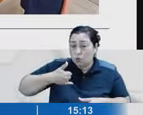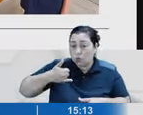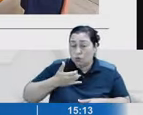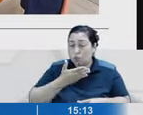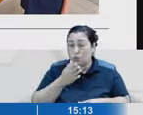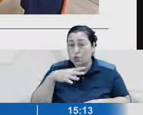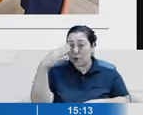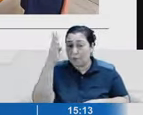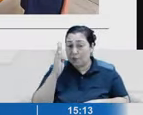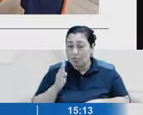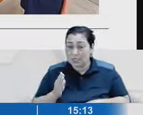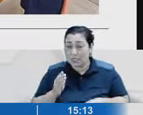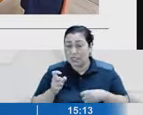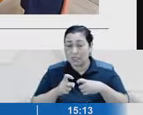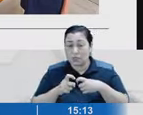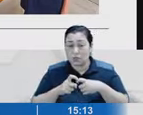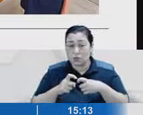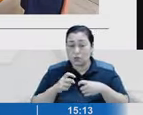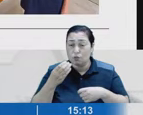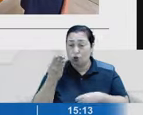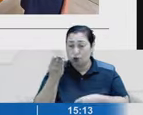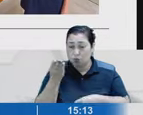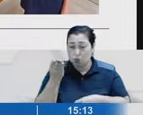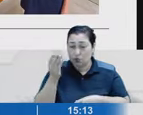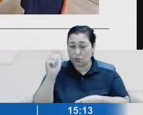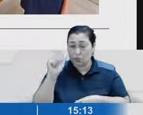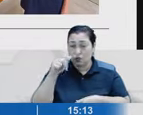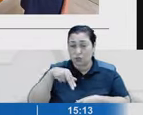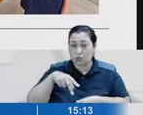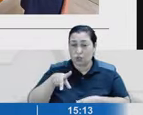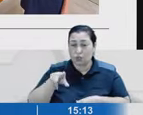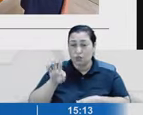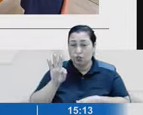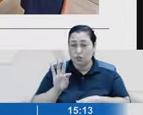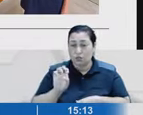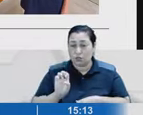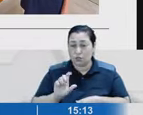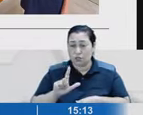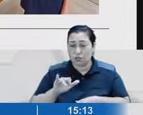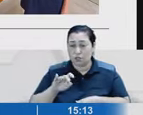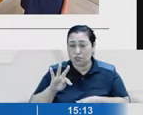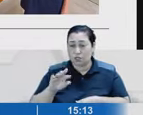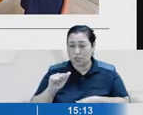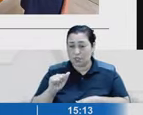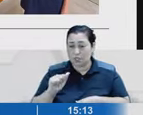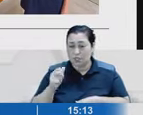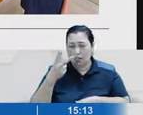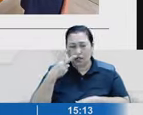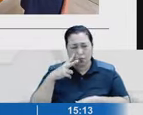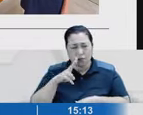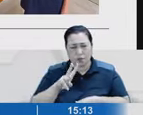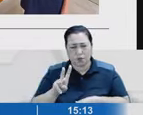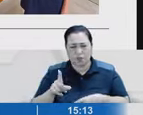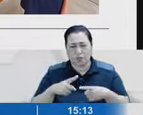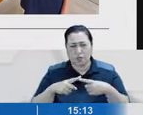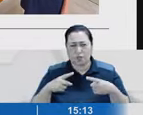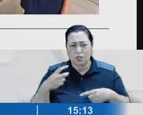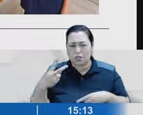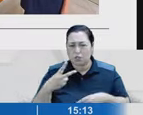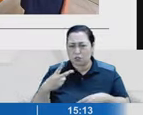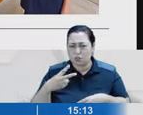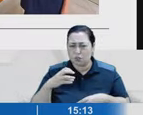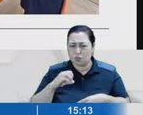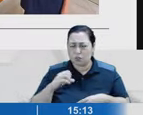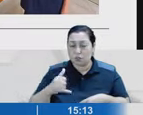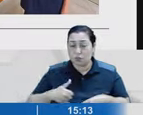Herb Gama, que desenvolveu, assim, avaliando há mais de 20 anos. Eu vejo a doutora Angelita